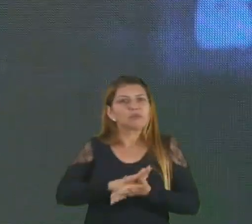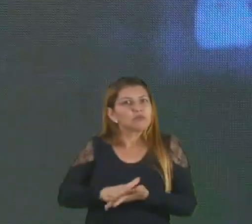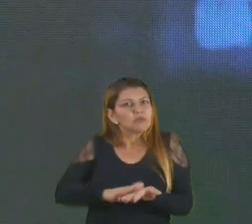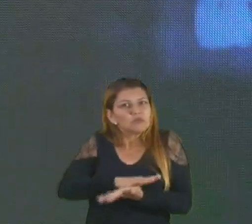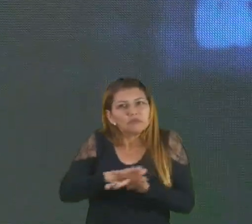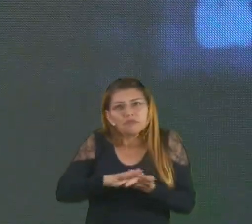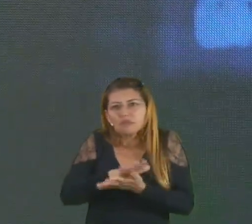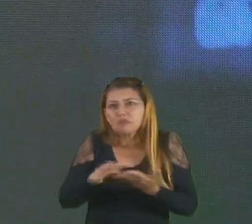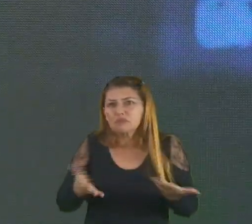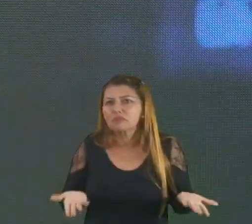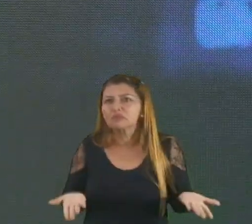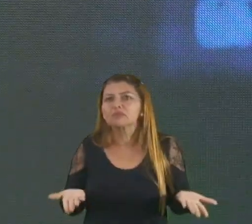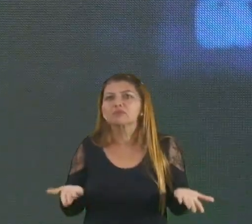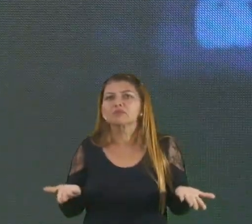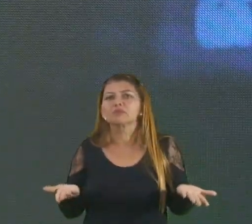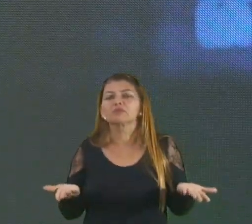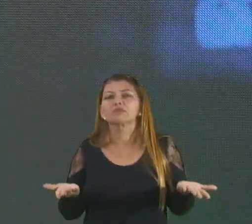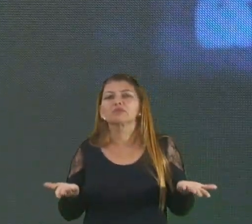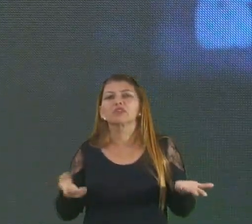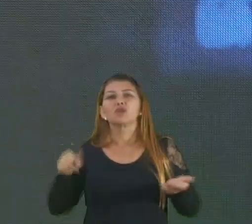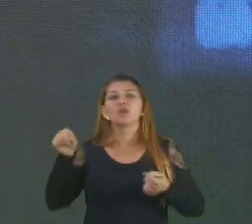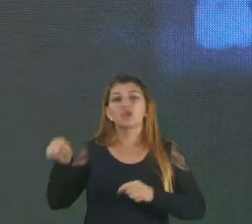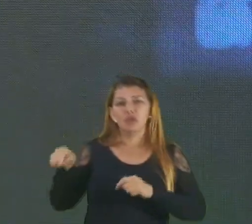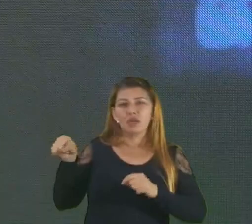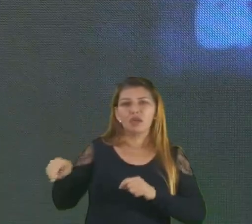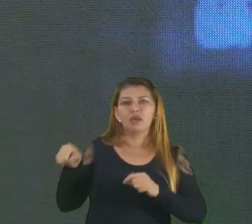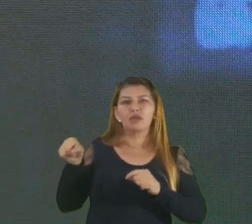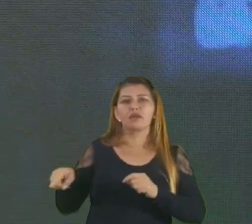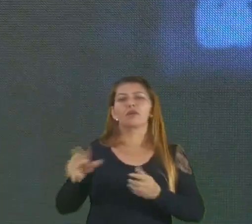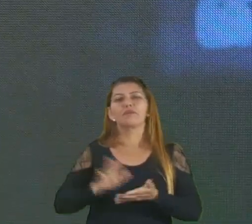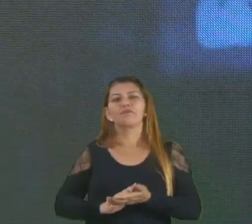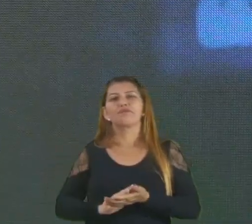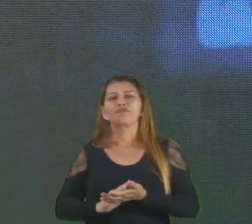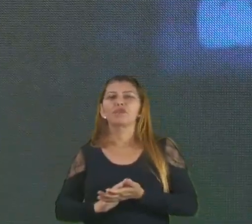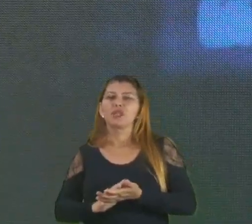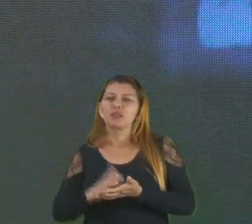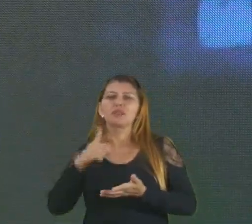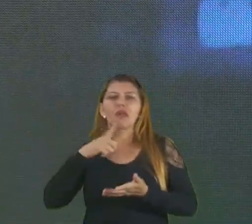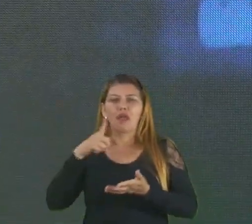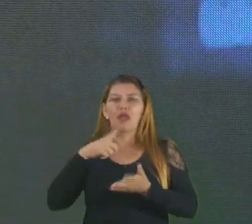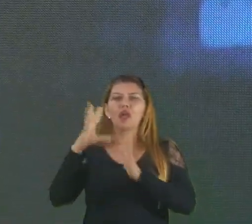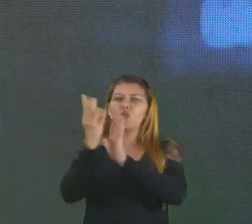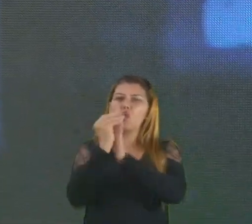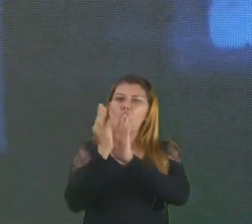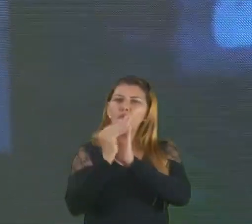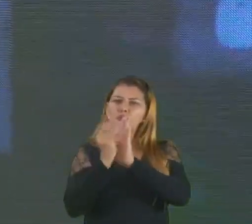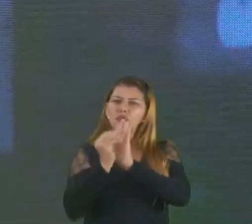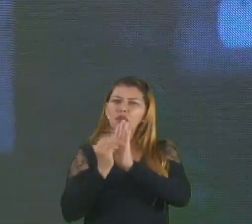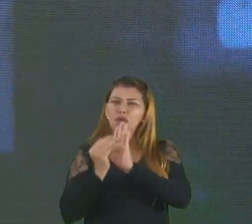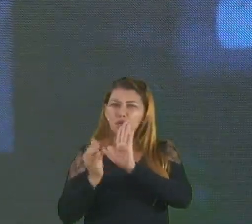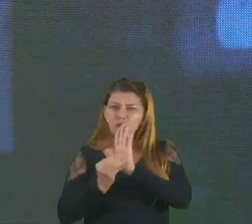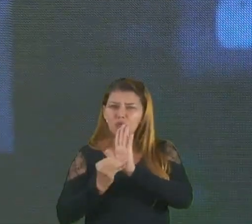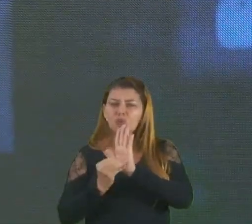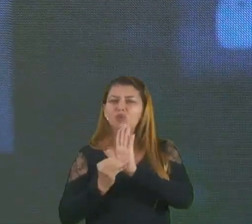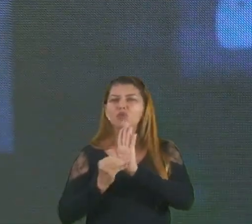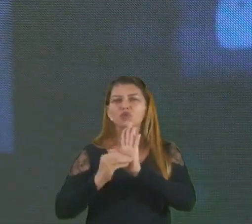mensagem é a mensagem do coach gospel. Eu não tenho nada contra coach gospel, eu já até fiz um curso de coach, mas